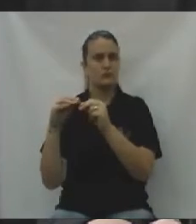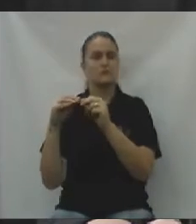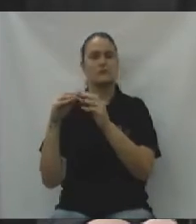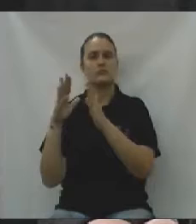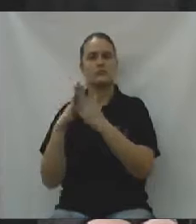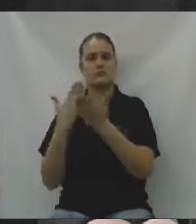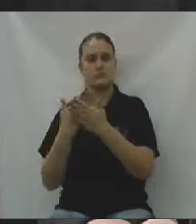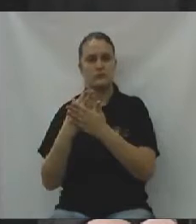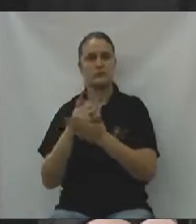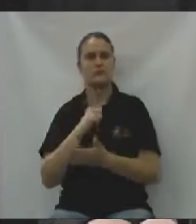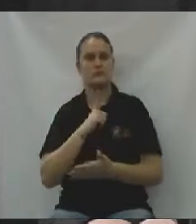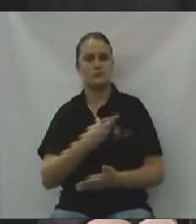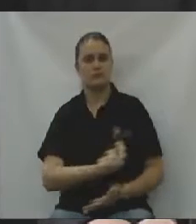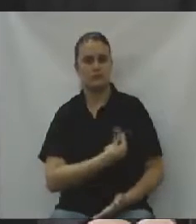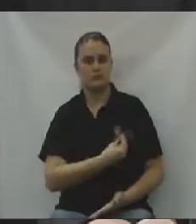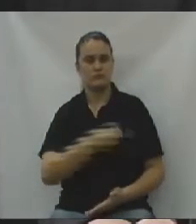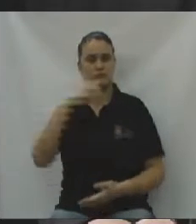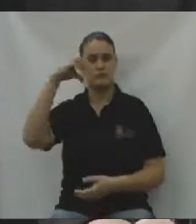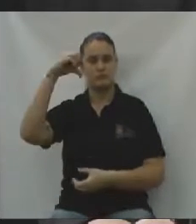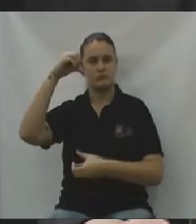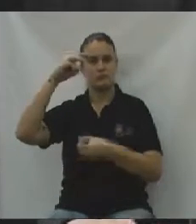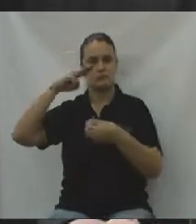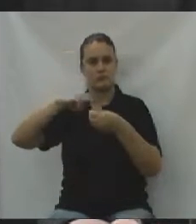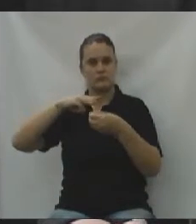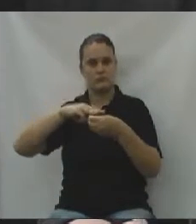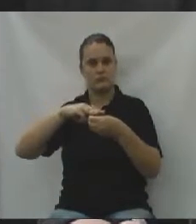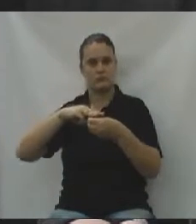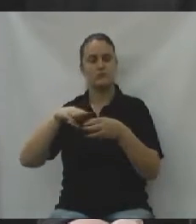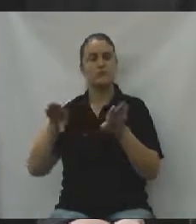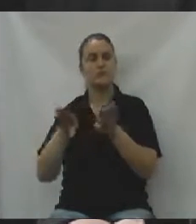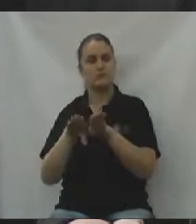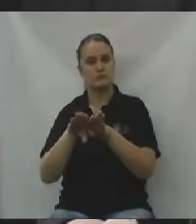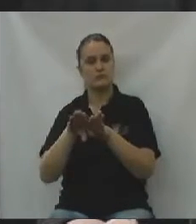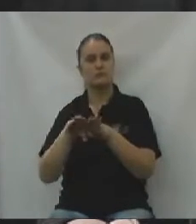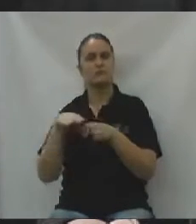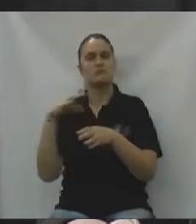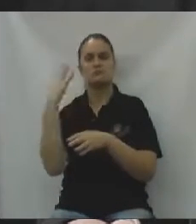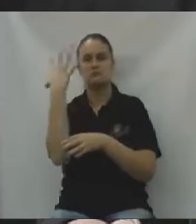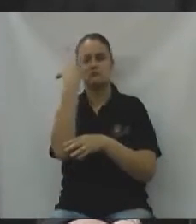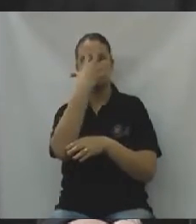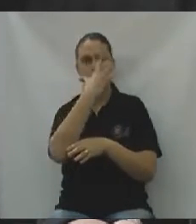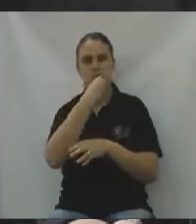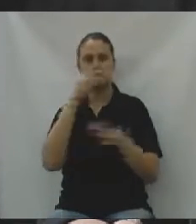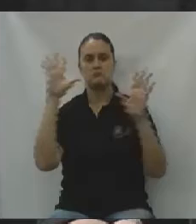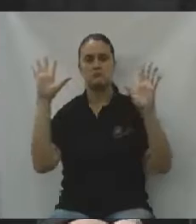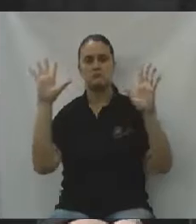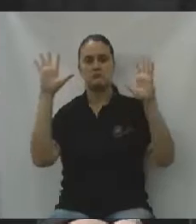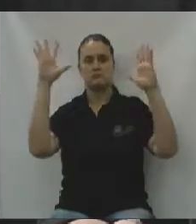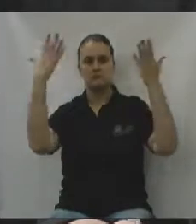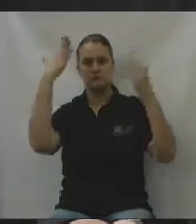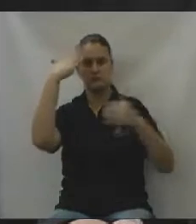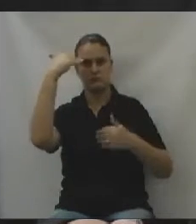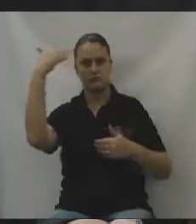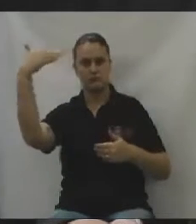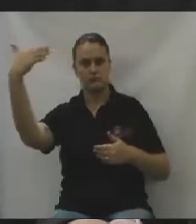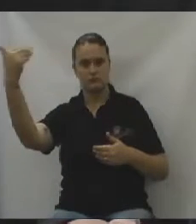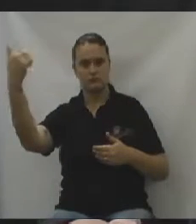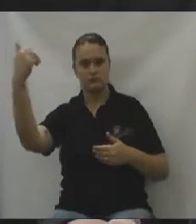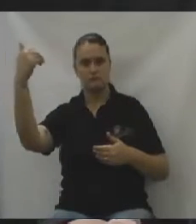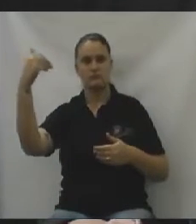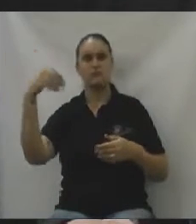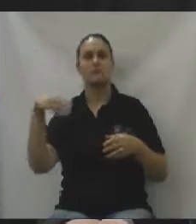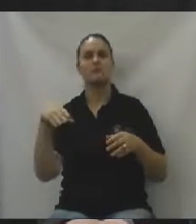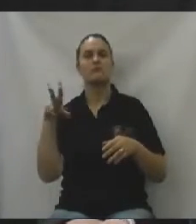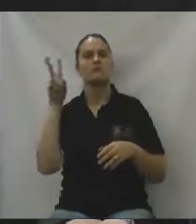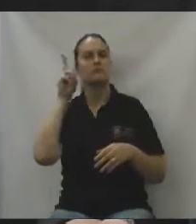que pertencem aos 9 municípios. Além dessa bela solenidade de registro e